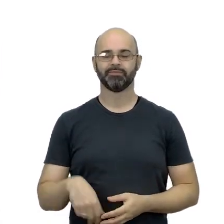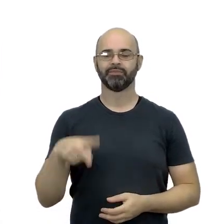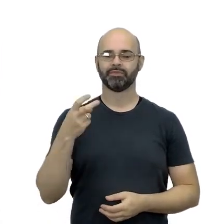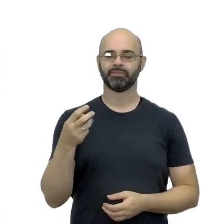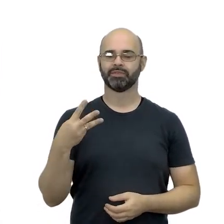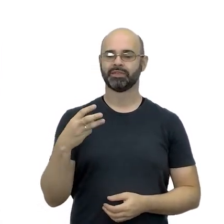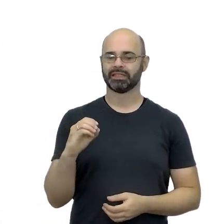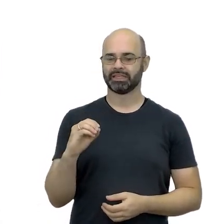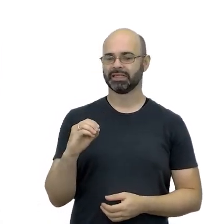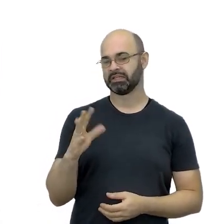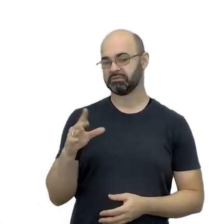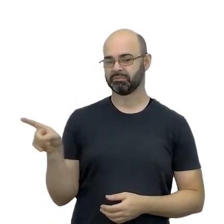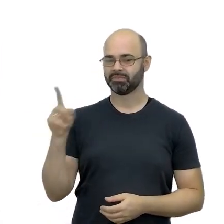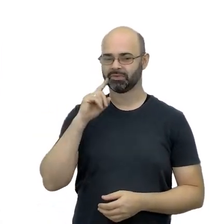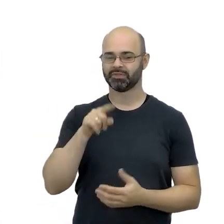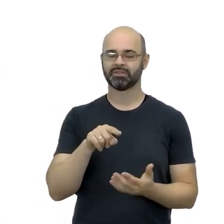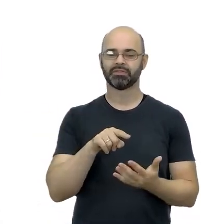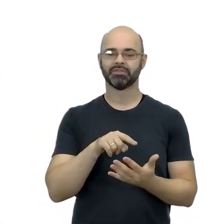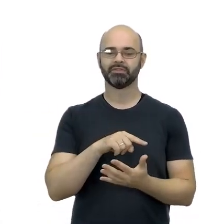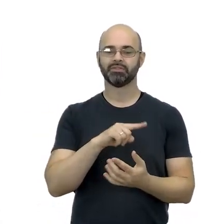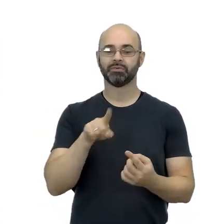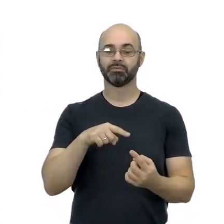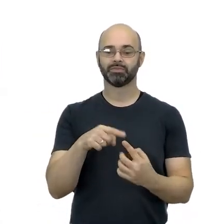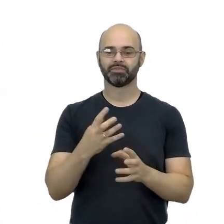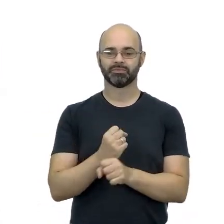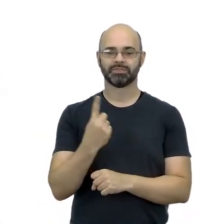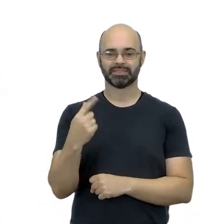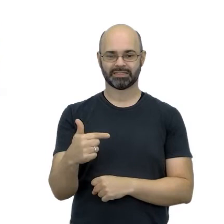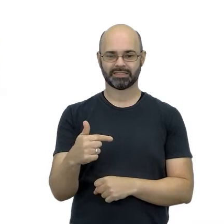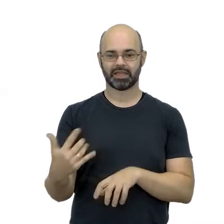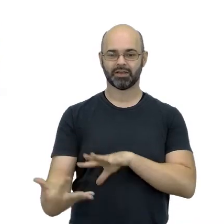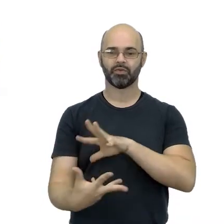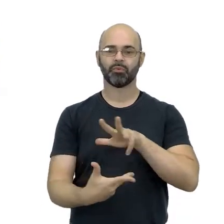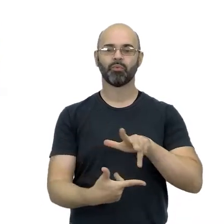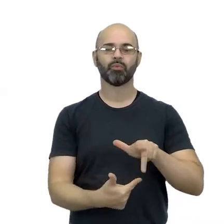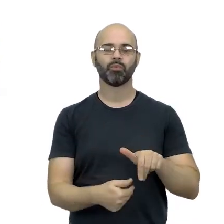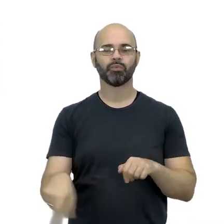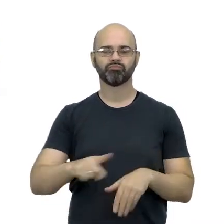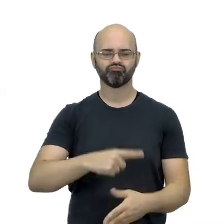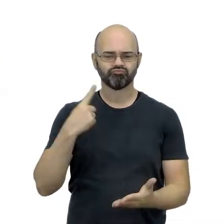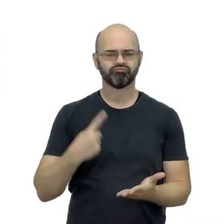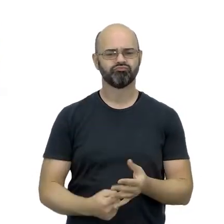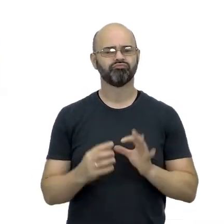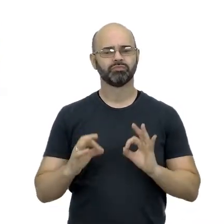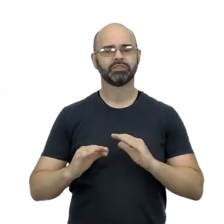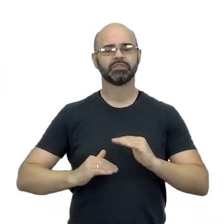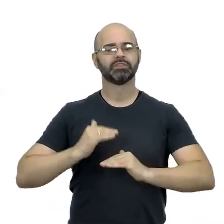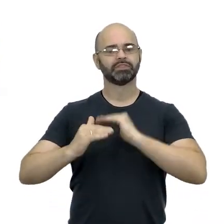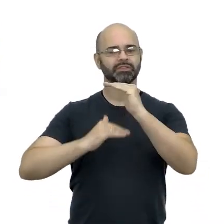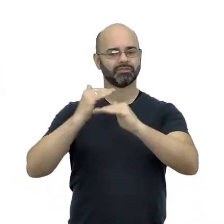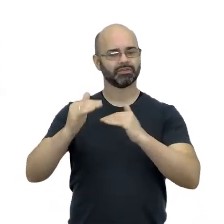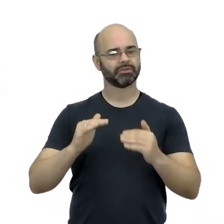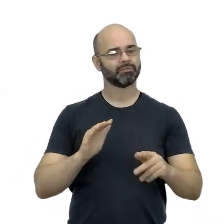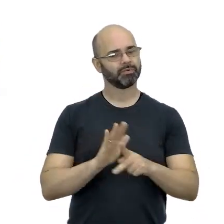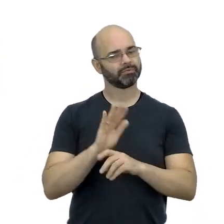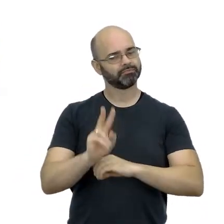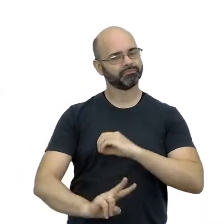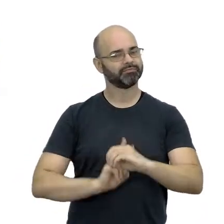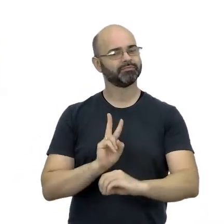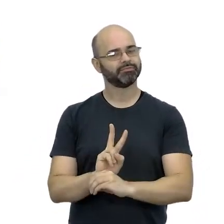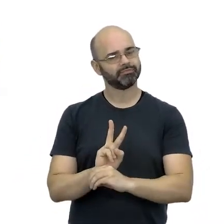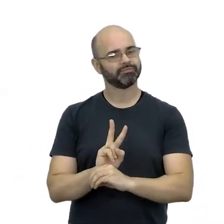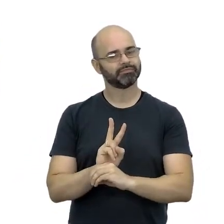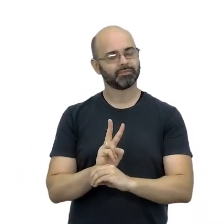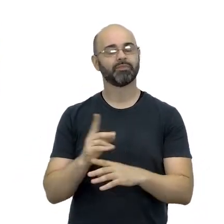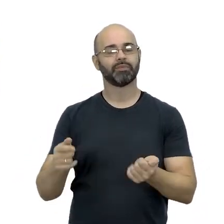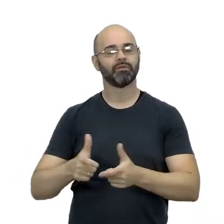seus 17 objetivos, a comunidade mundial reafirmou seu compromisso com o desenvolvimento sustentável, a garantia